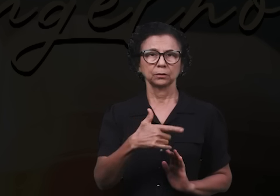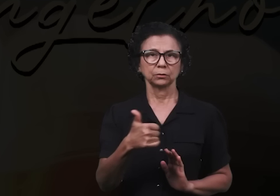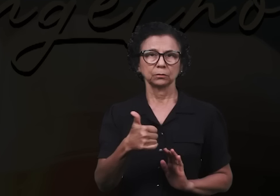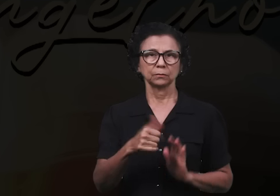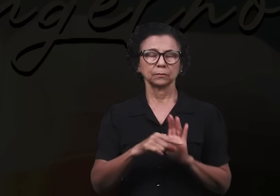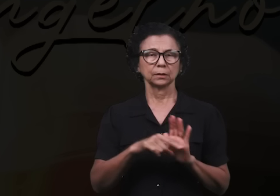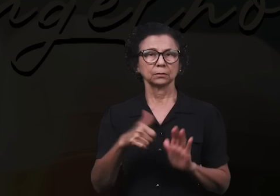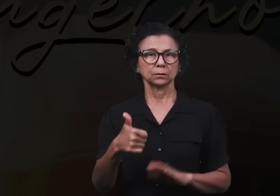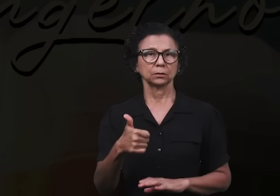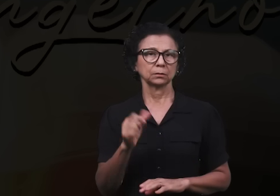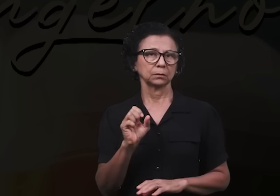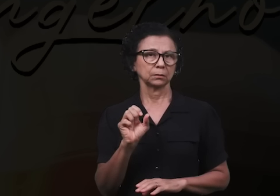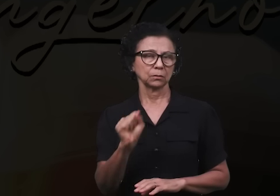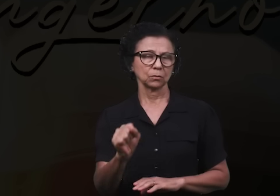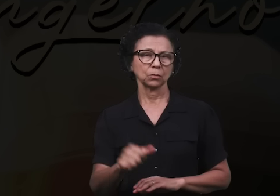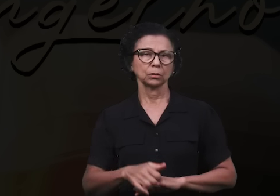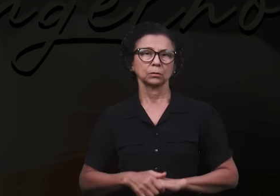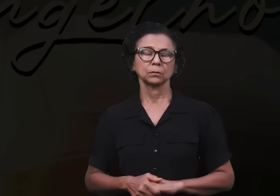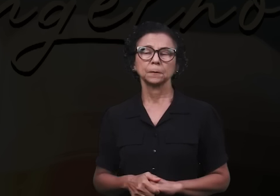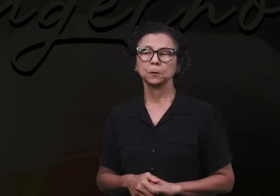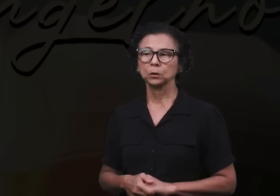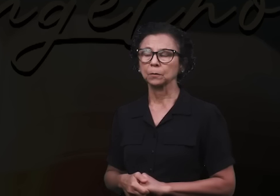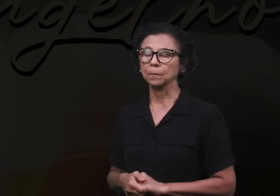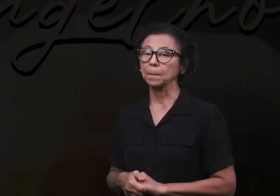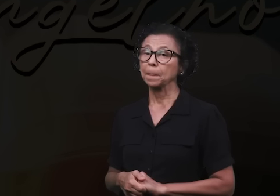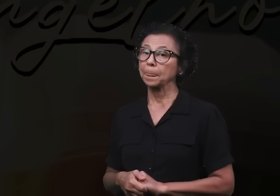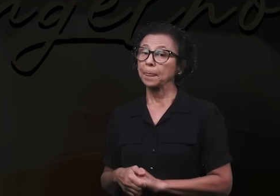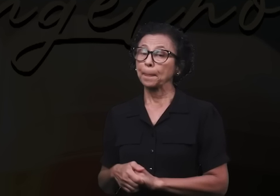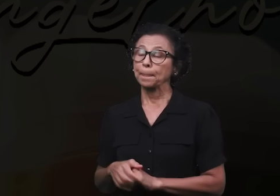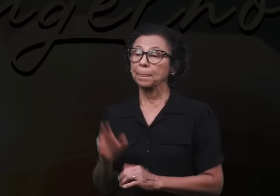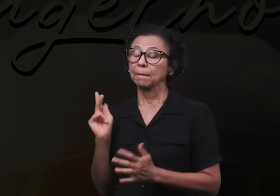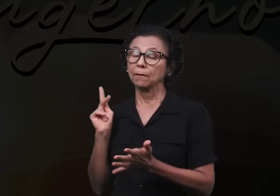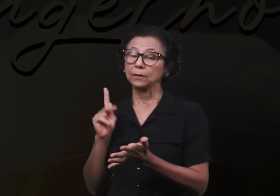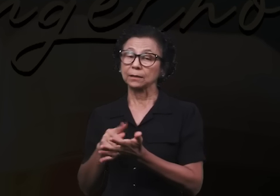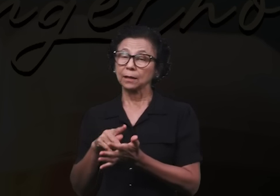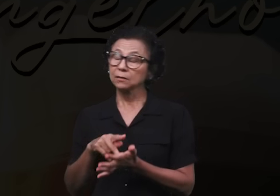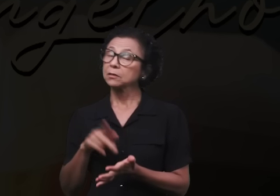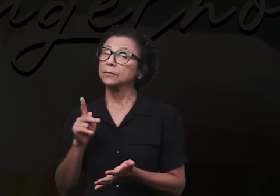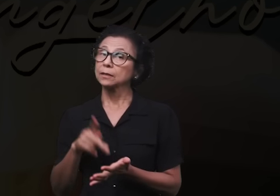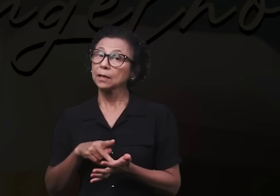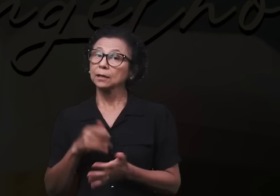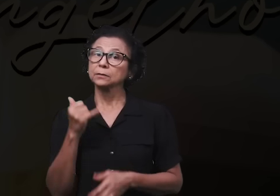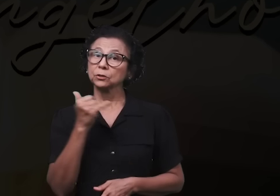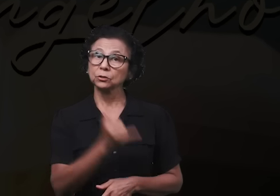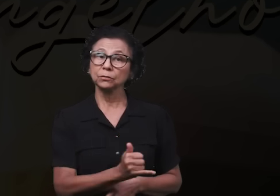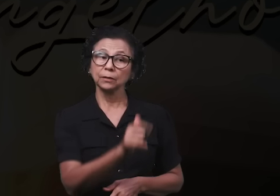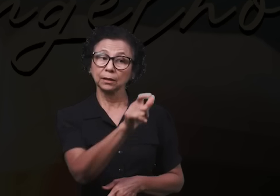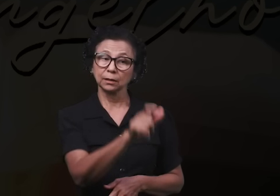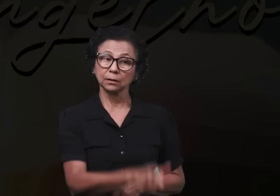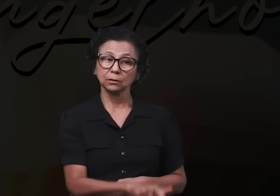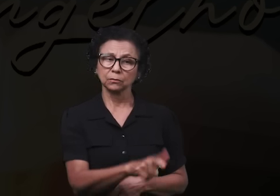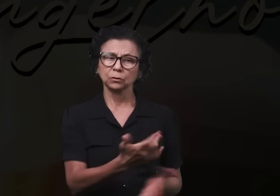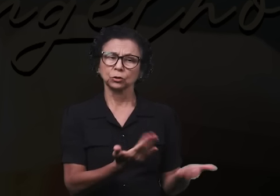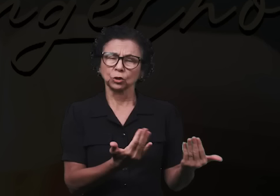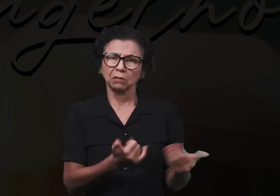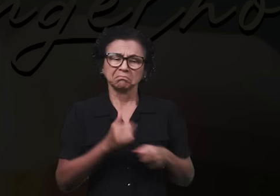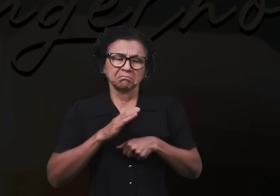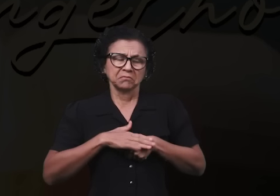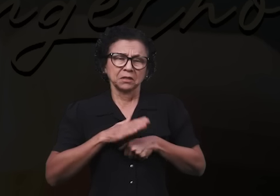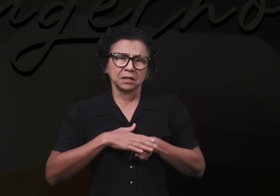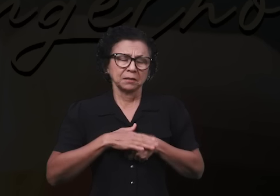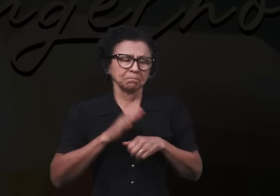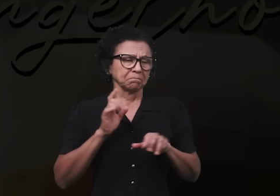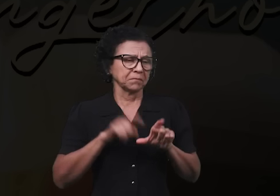capítulo 21, verso 18, que diz assim: na verdade te digo, que quando eras mais moço, te cingias a ti